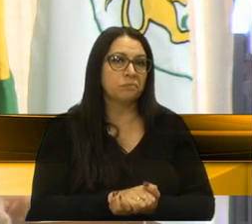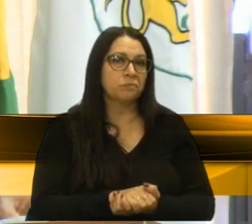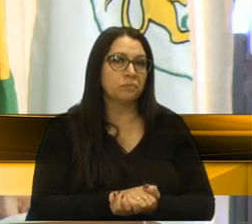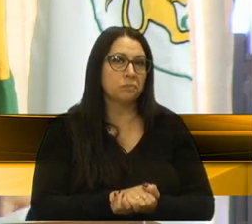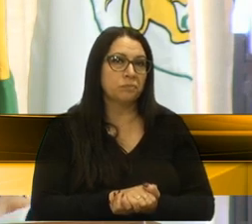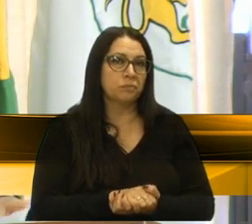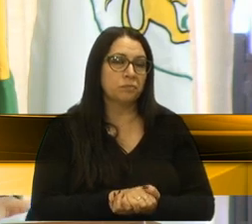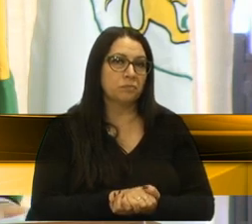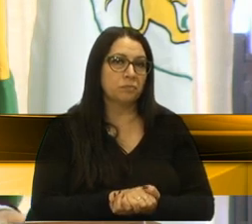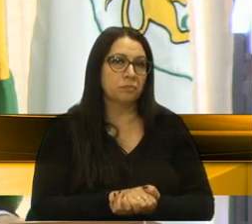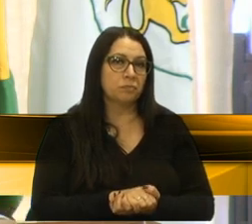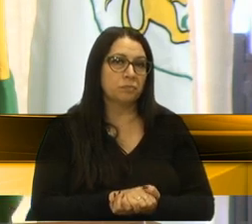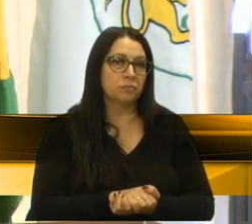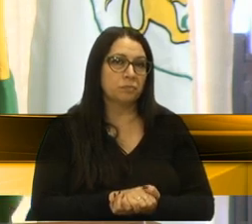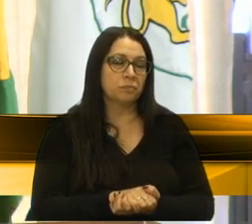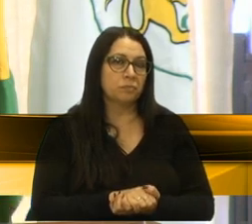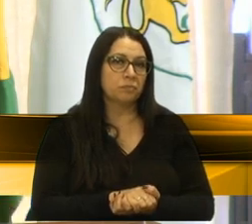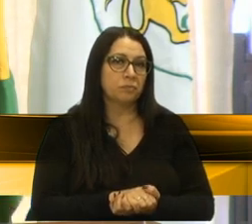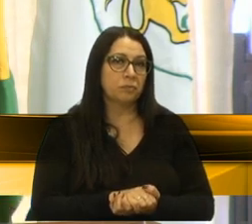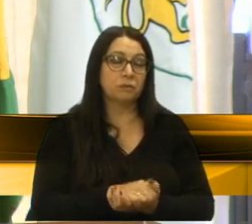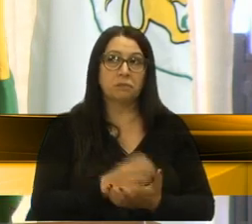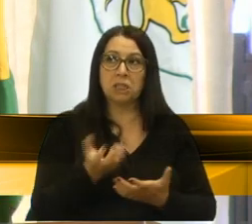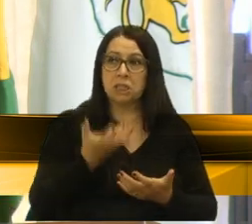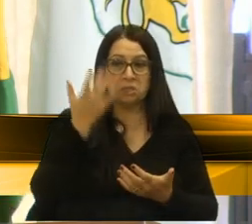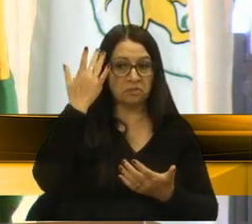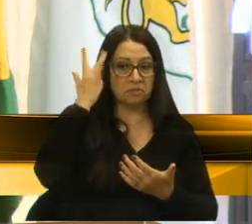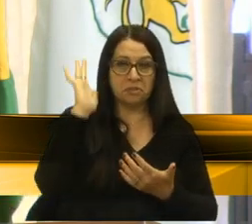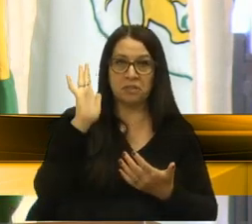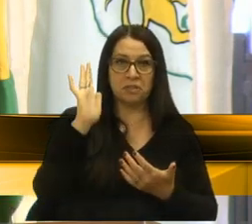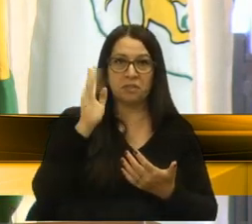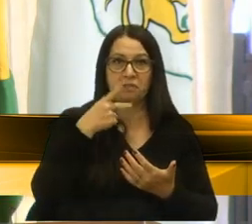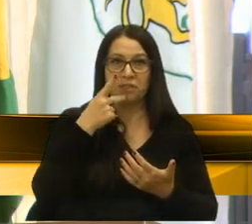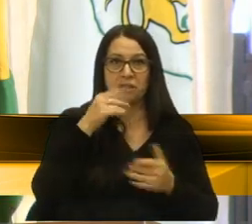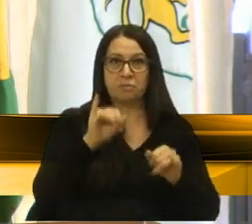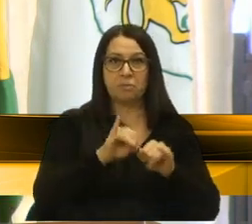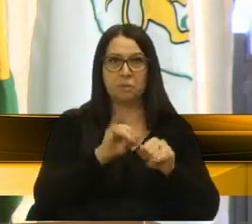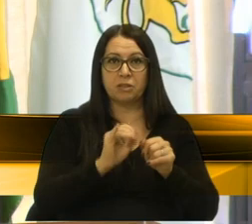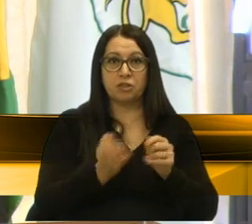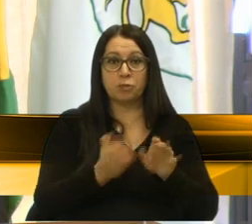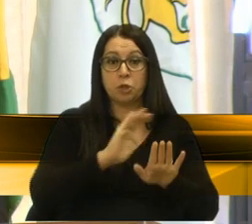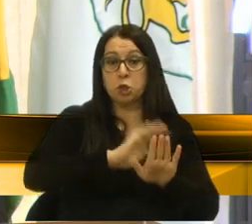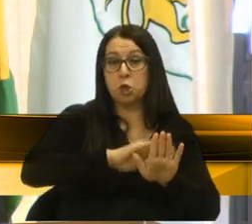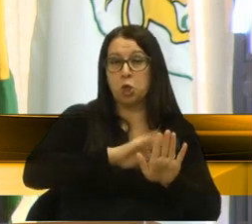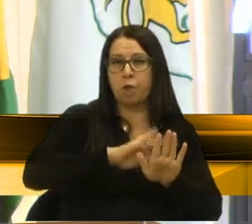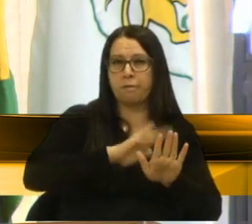ou estão querendo, sei lá, falar uma besteira, esconder os números,